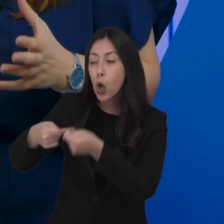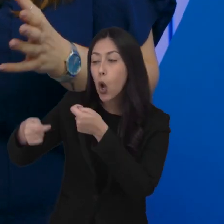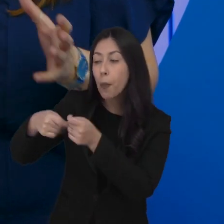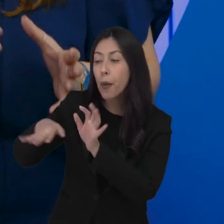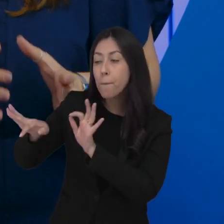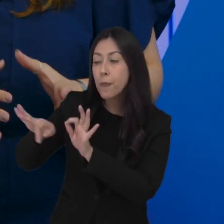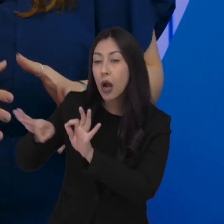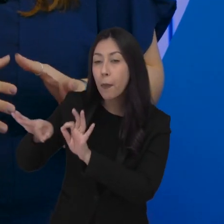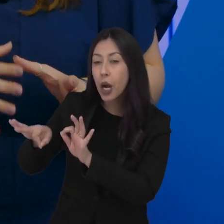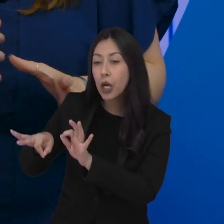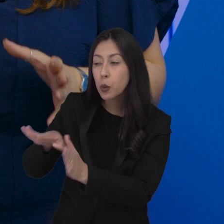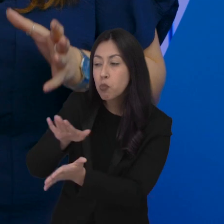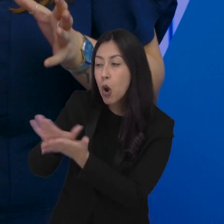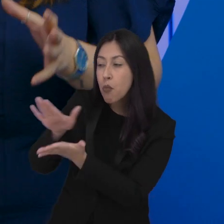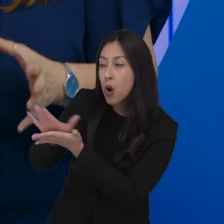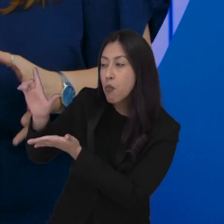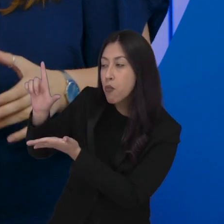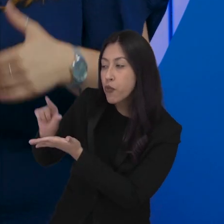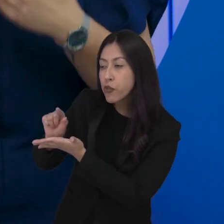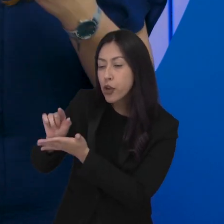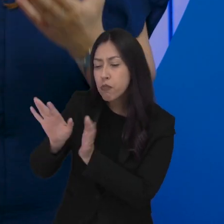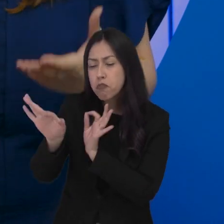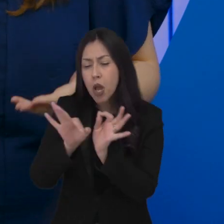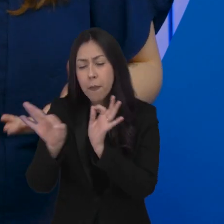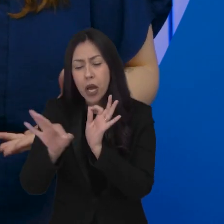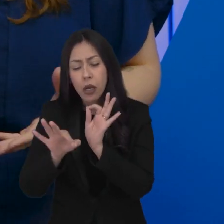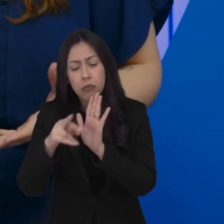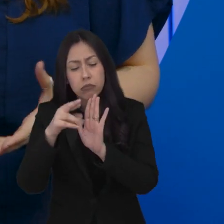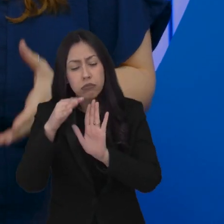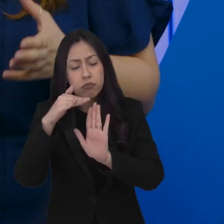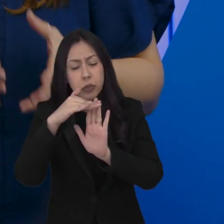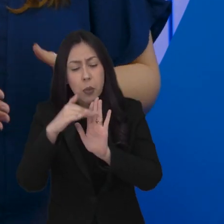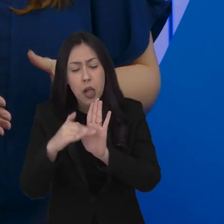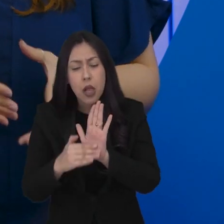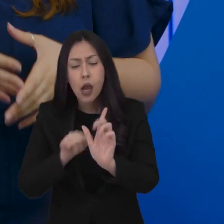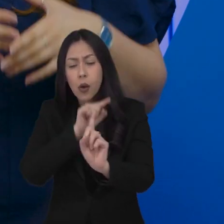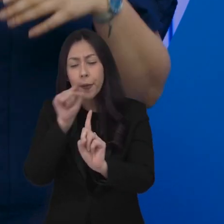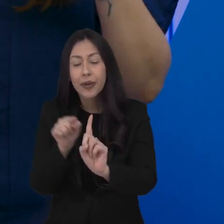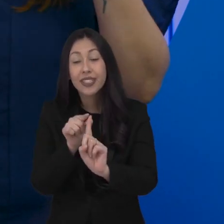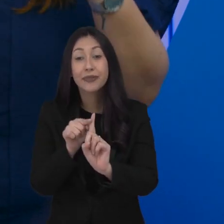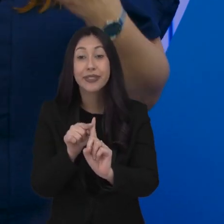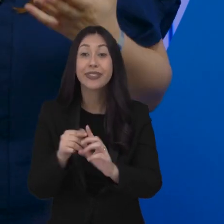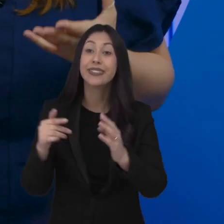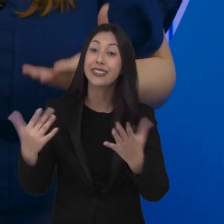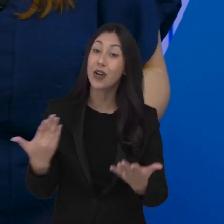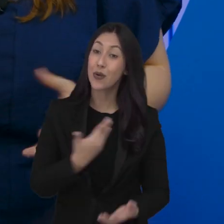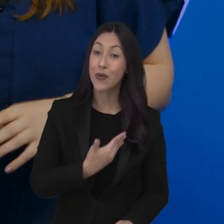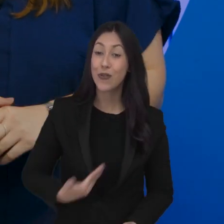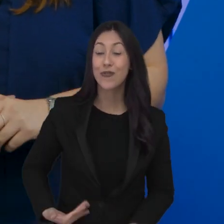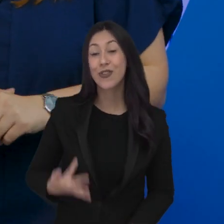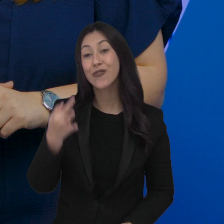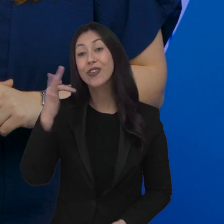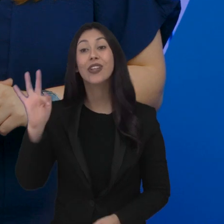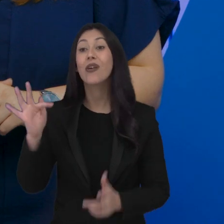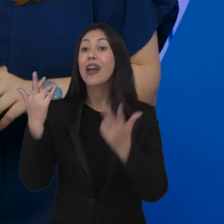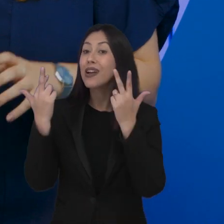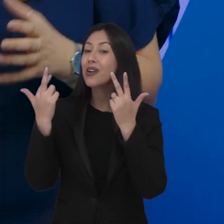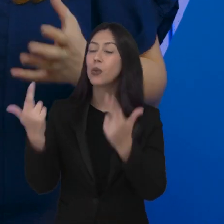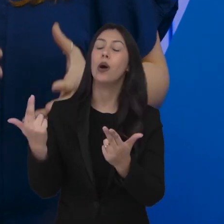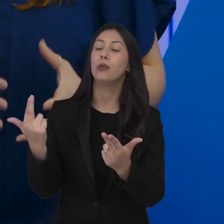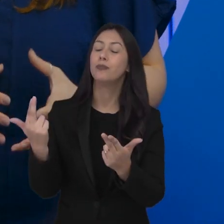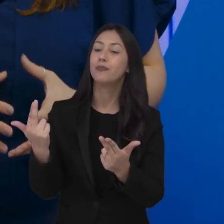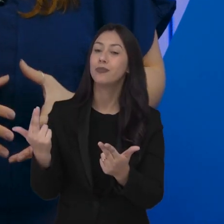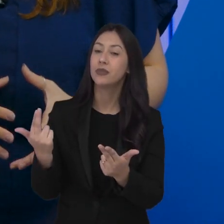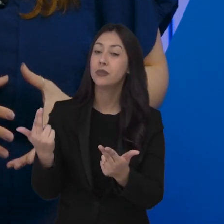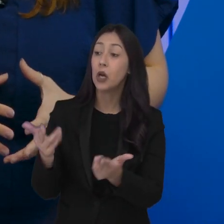seu ano, reduz despesas, estabelece metas, elabora um orçamento. Então o governo federal precisa fazer exatamente a mesma coisa. E